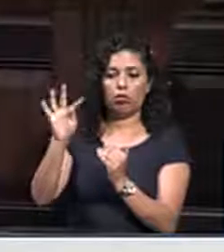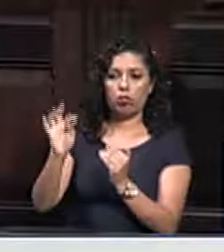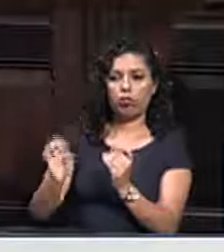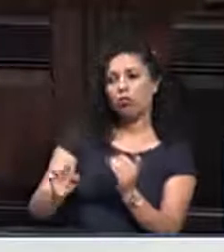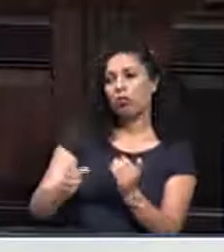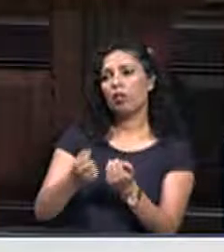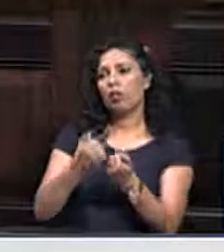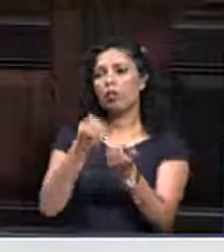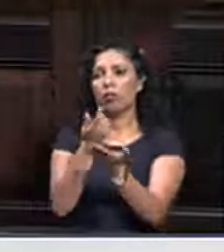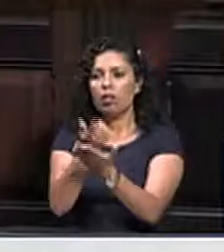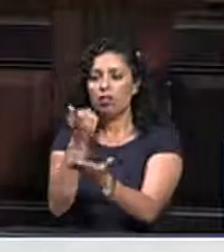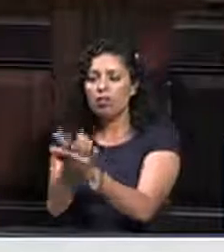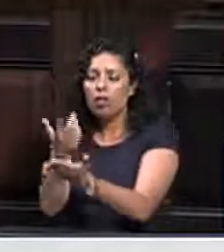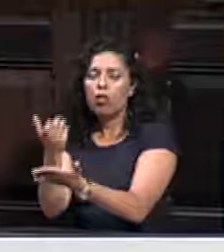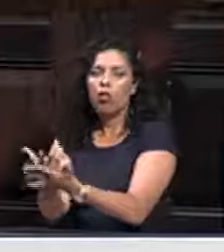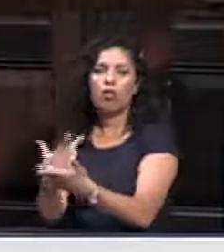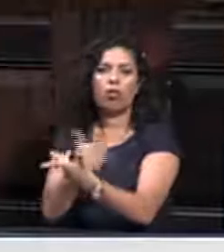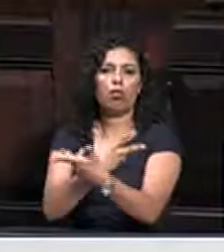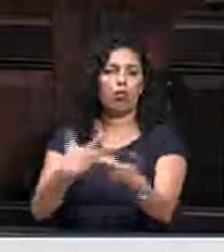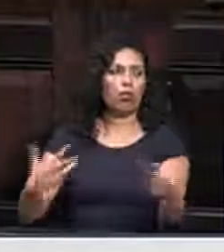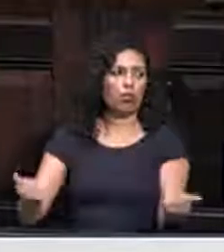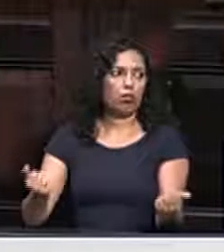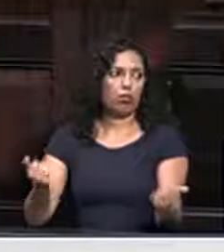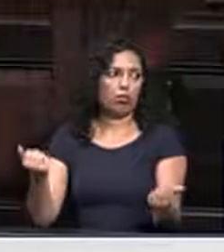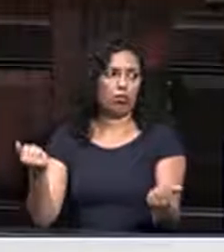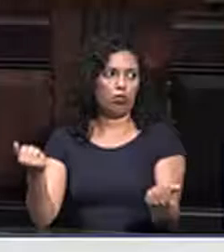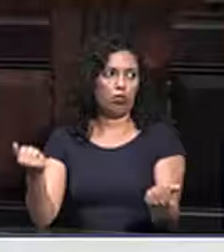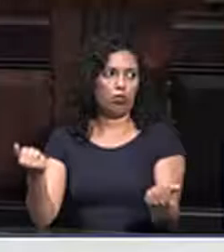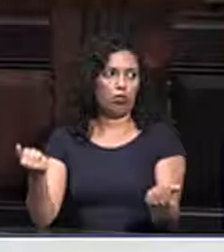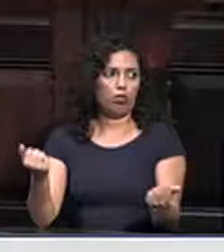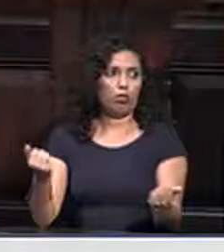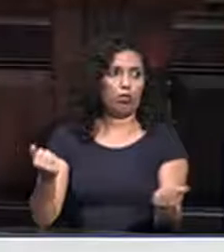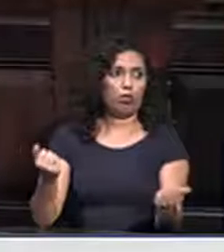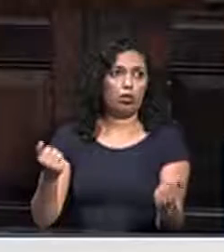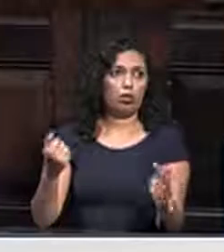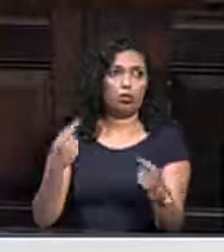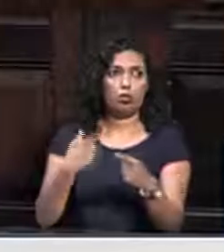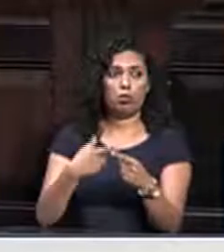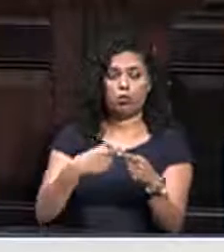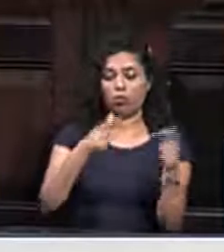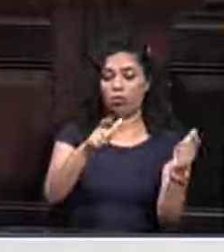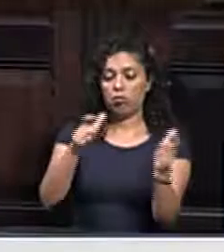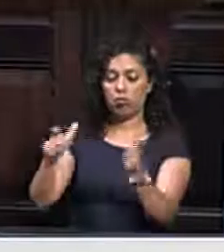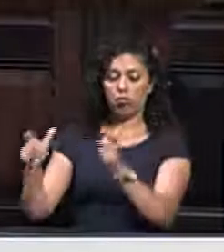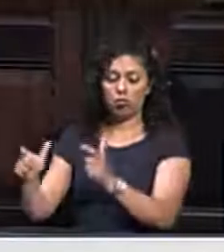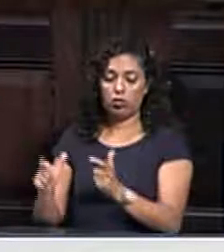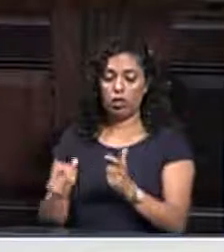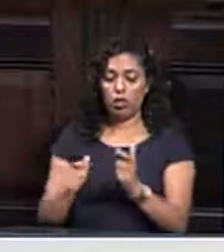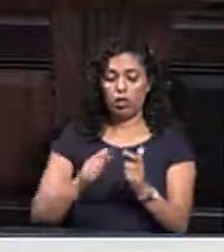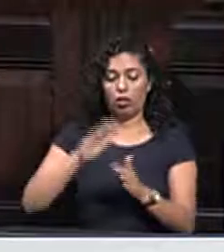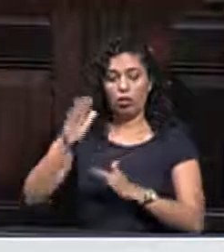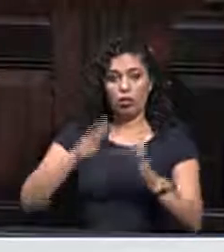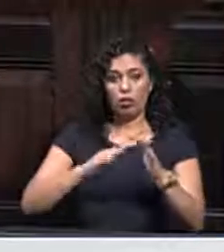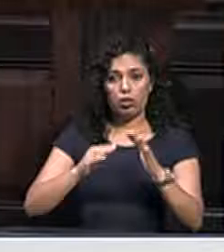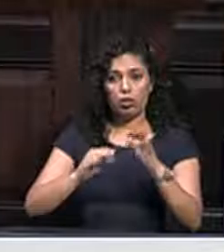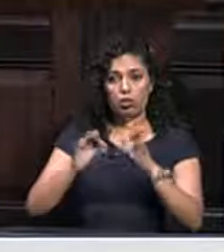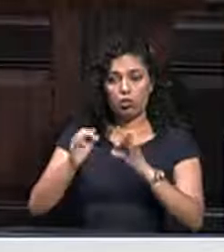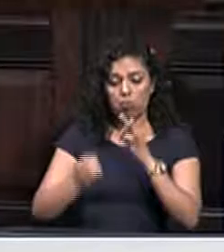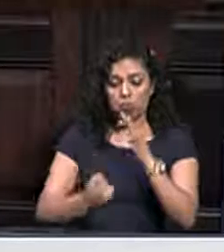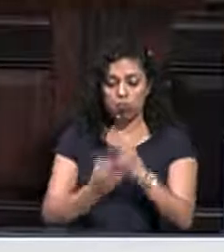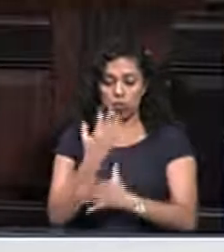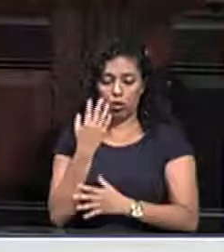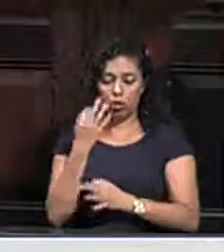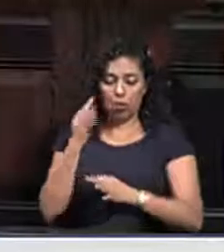o escoamento da produção. Arguir que tais regiões não produzem é típico de quem desvaloriza ou